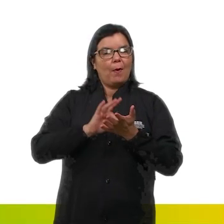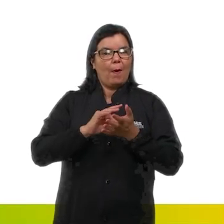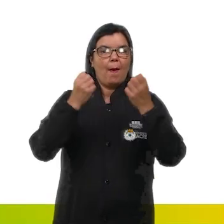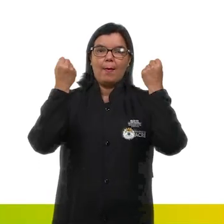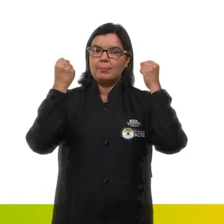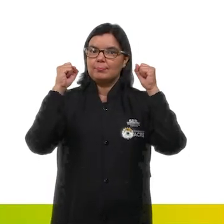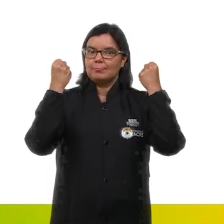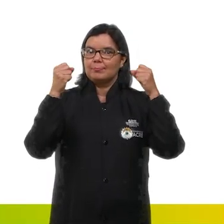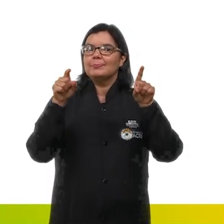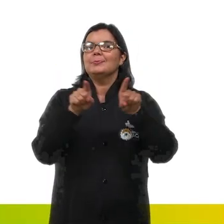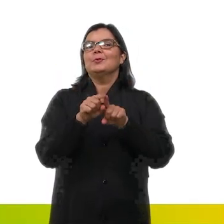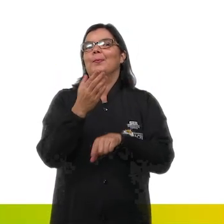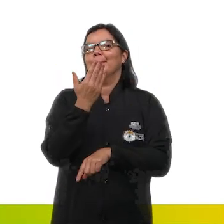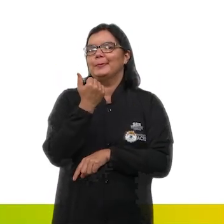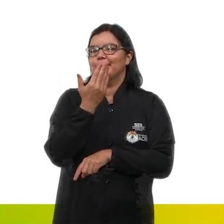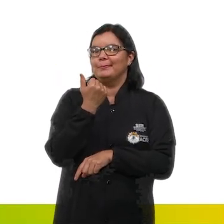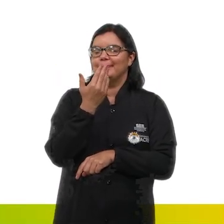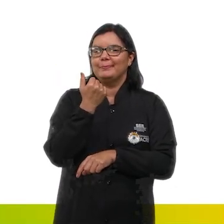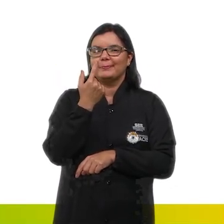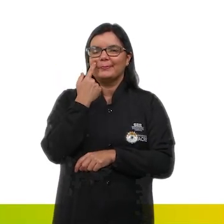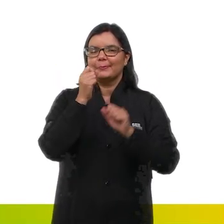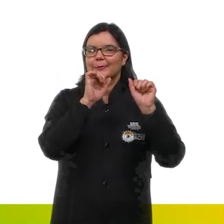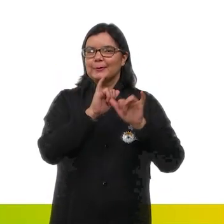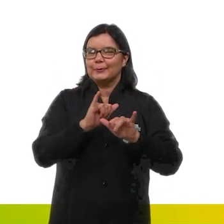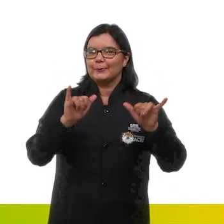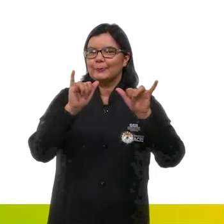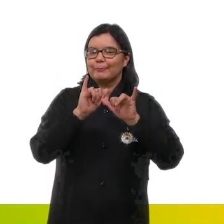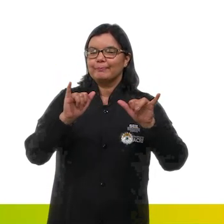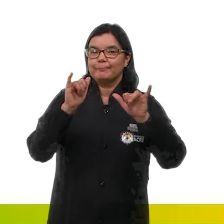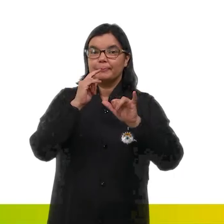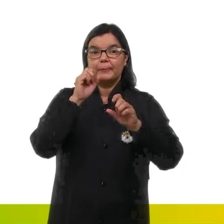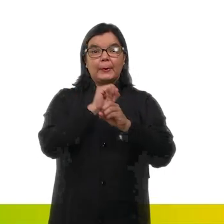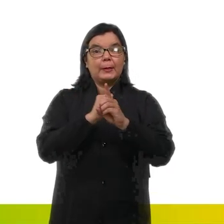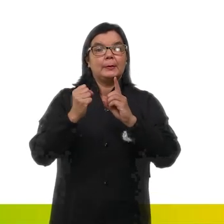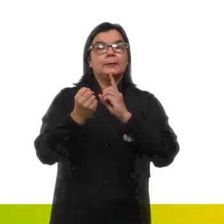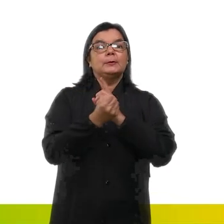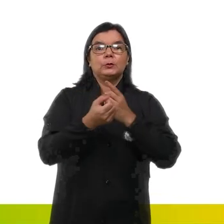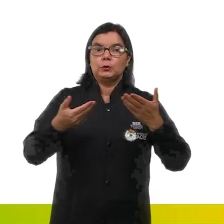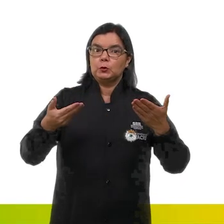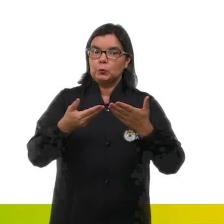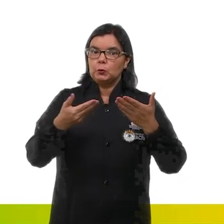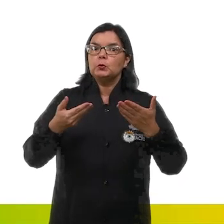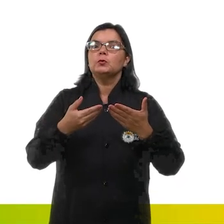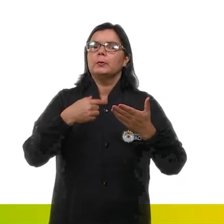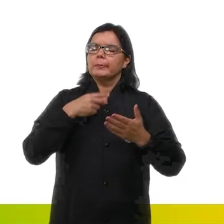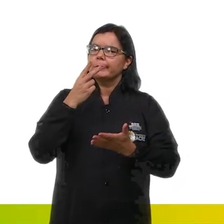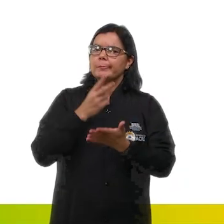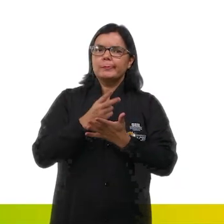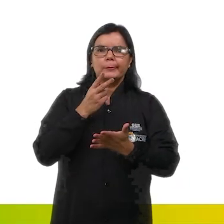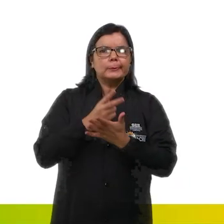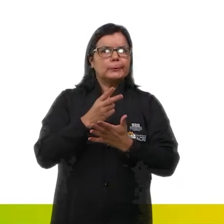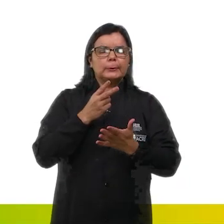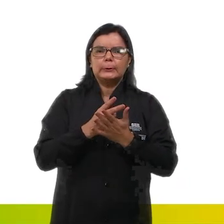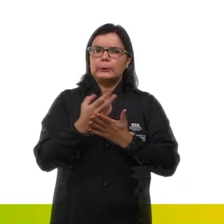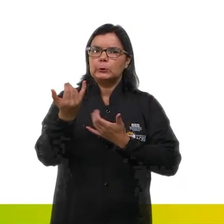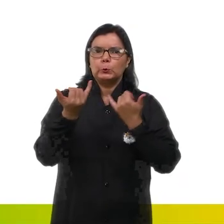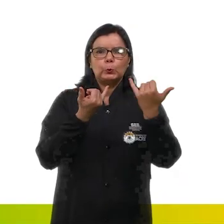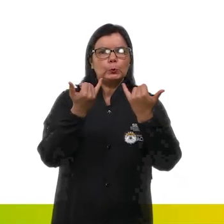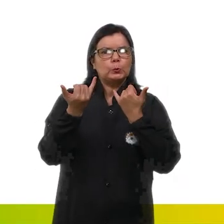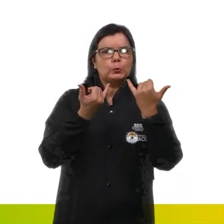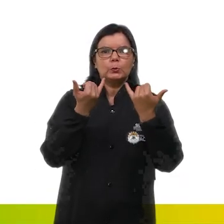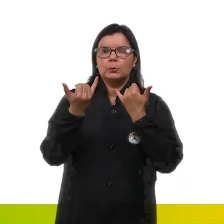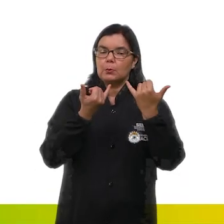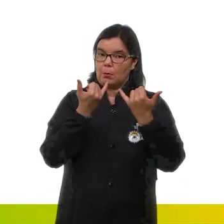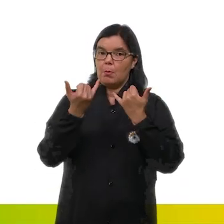à alimentação. Vamos lá, mundo das informações. Na sociedade atual, somos constantemente bombardeados por